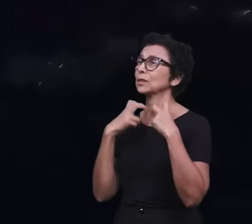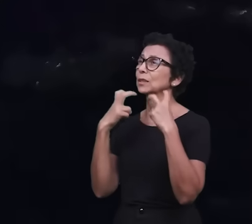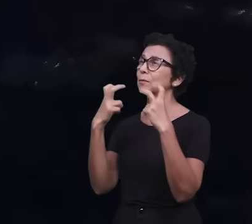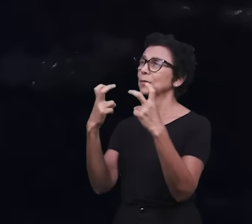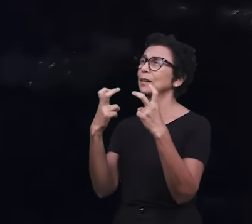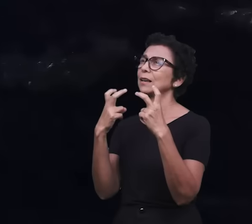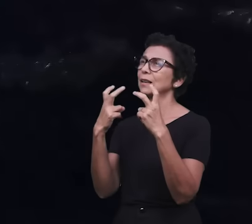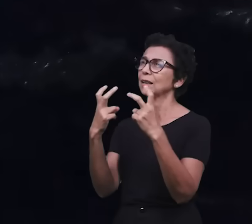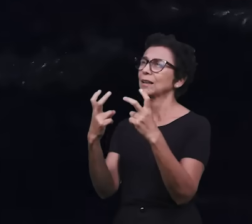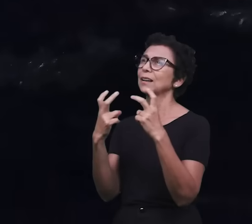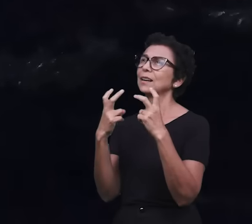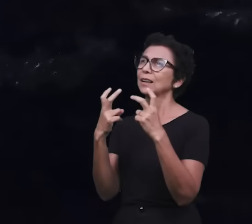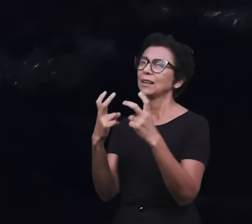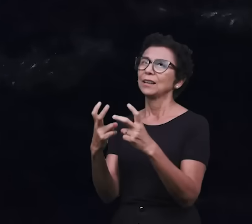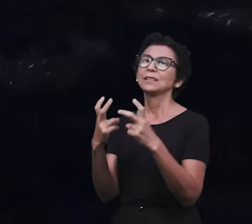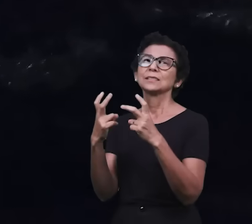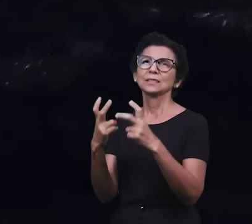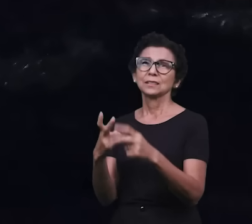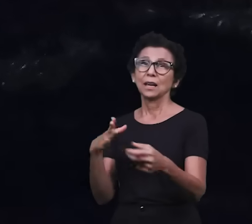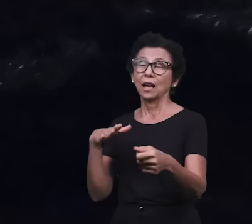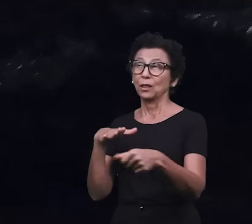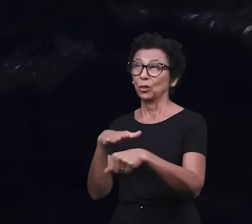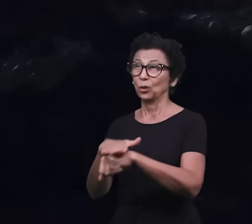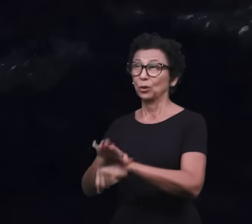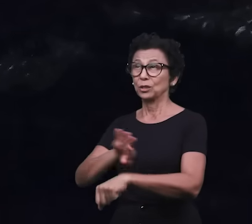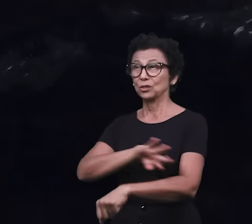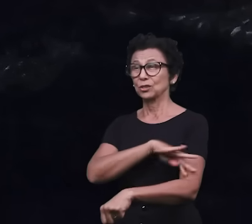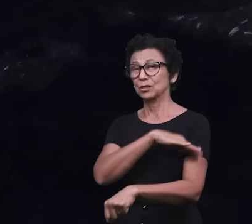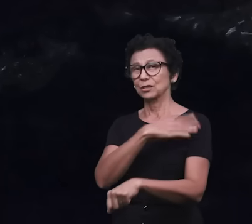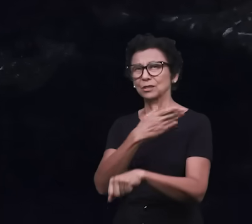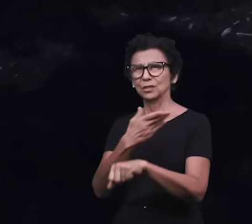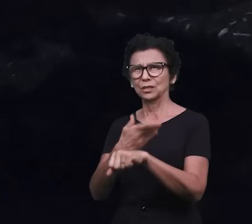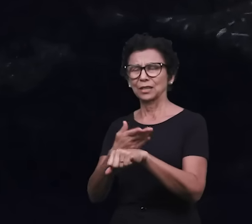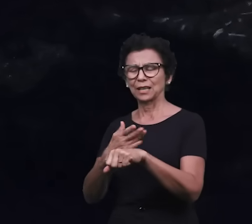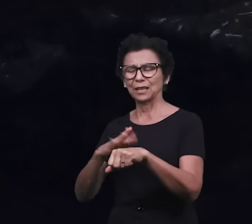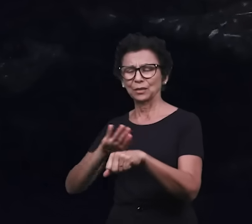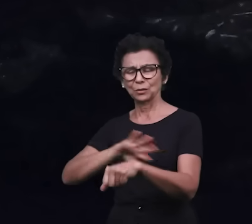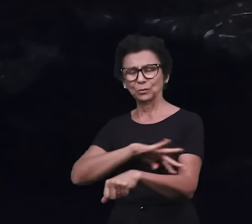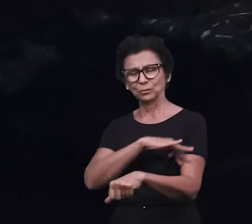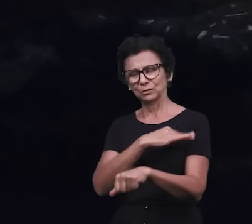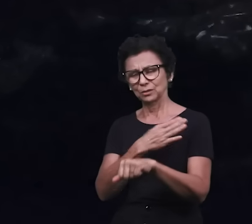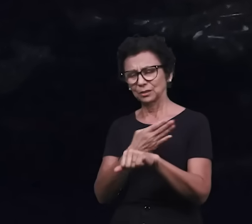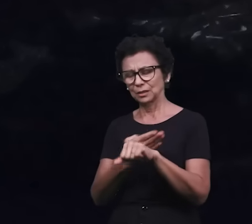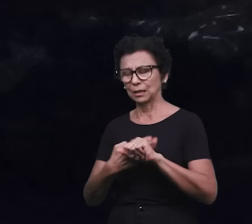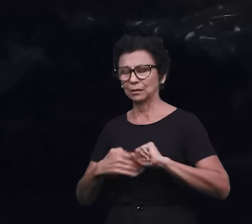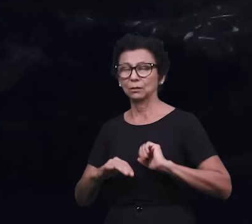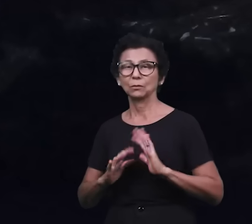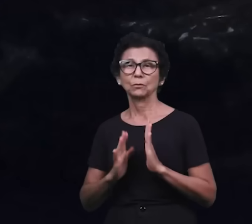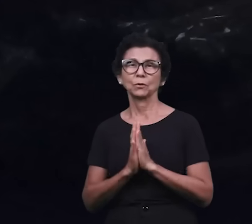voz, em longas noites eu a Ti